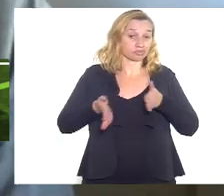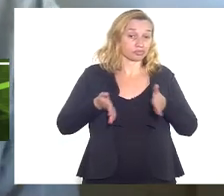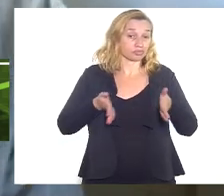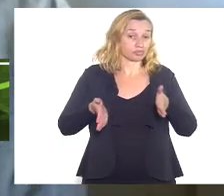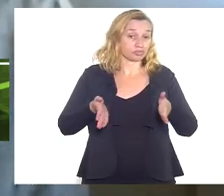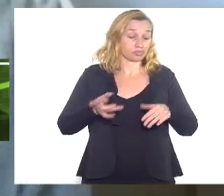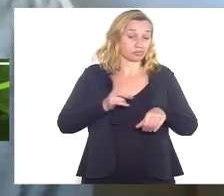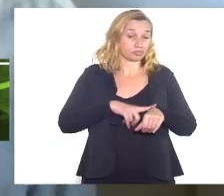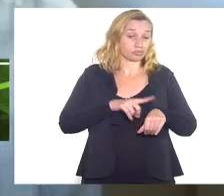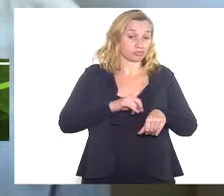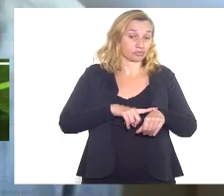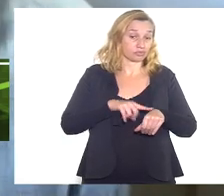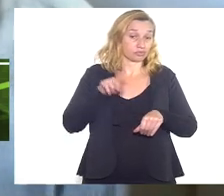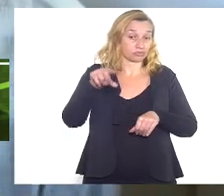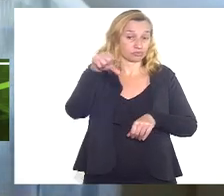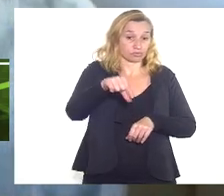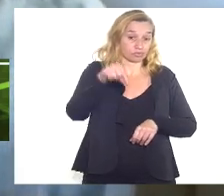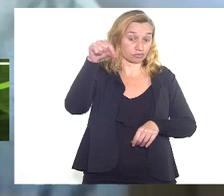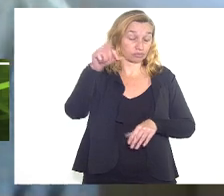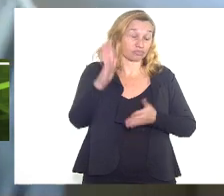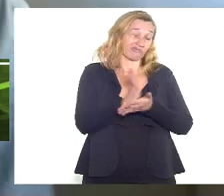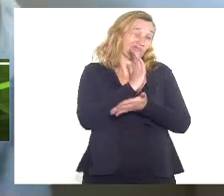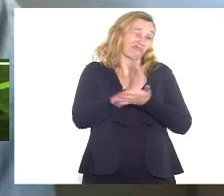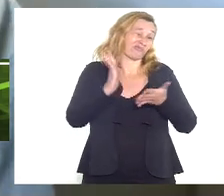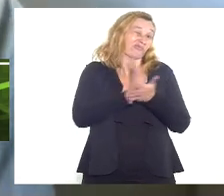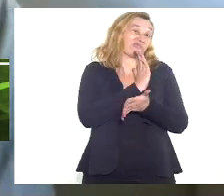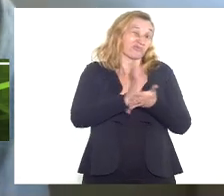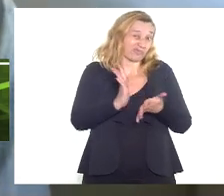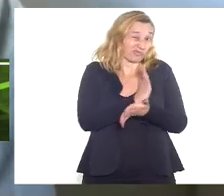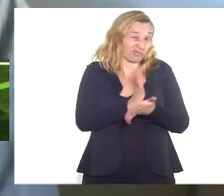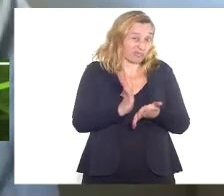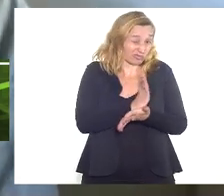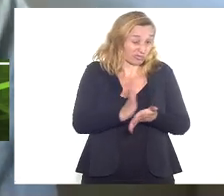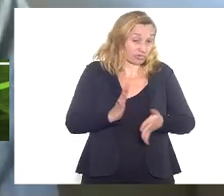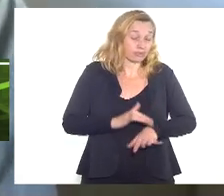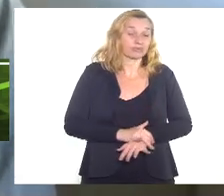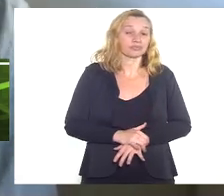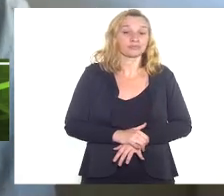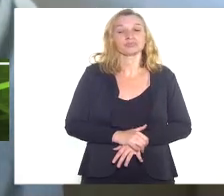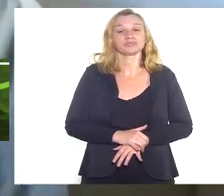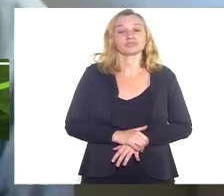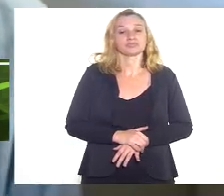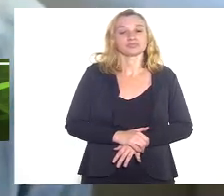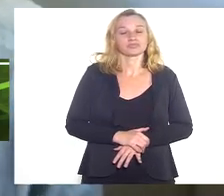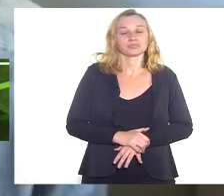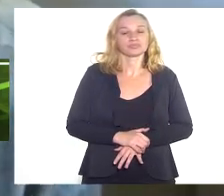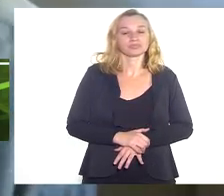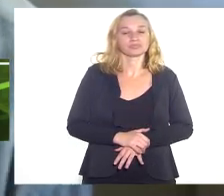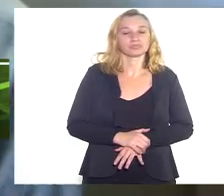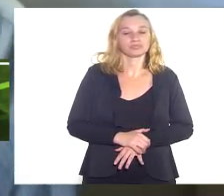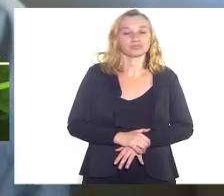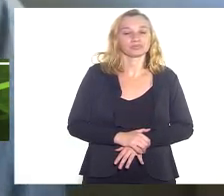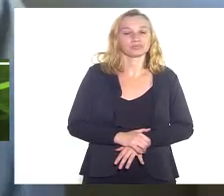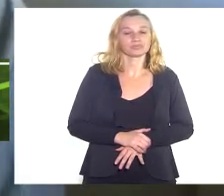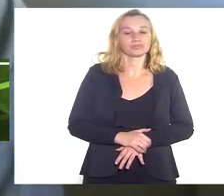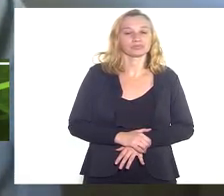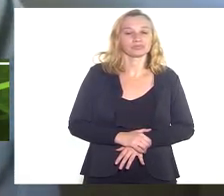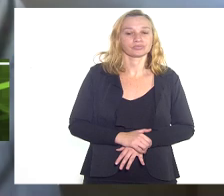né, e essa decisão, muitas vezes, consoante para o próprio Supremo, tem